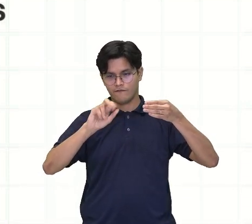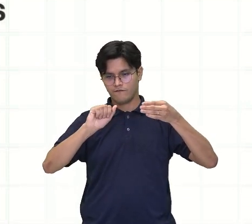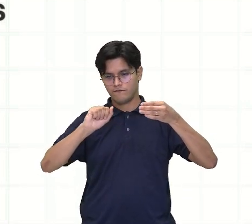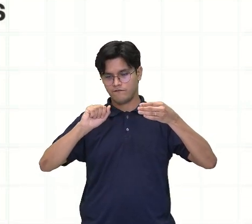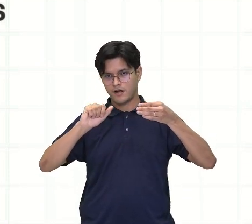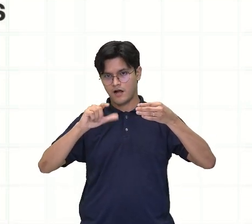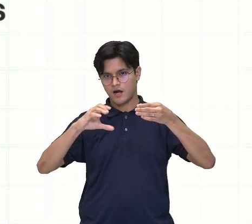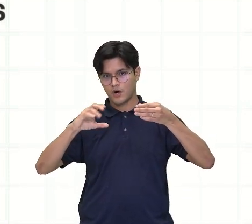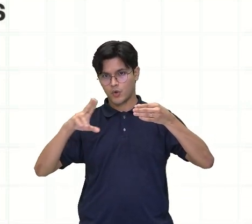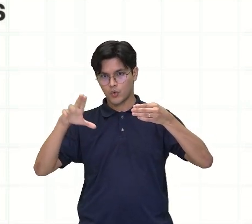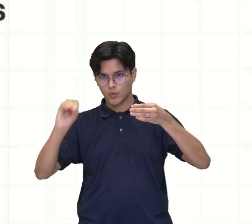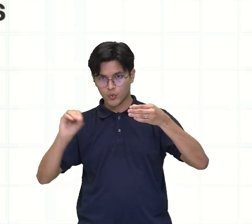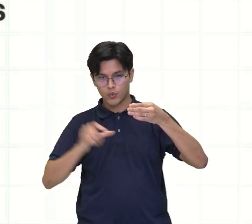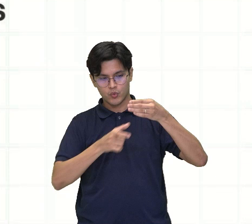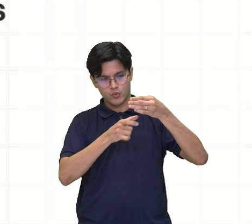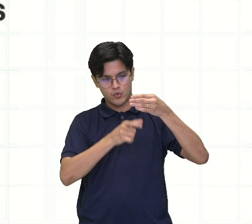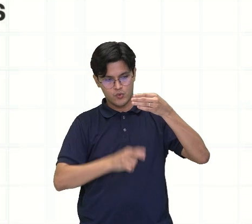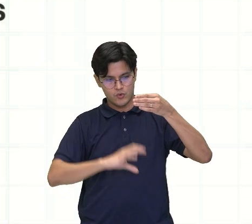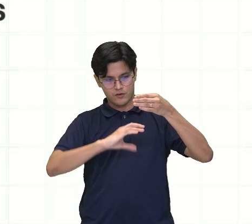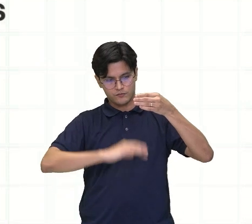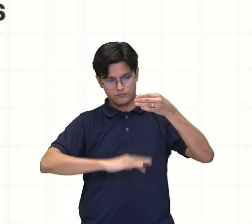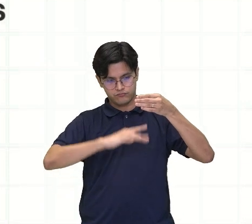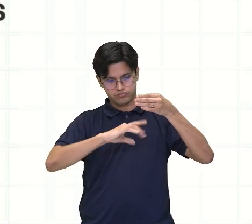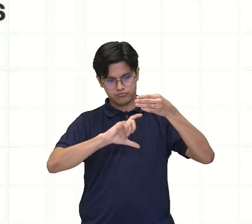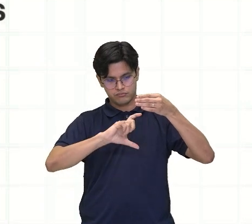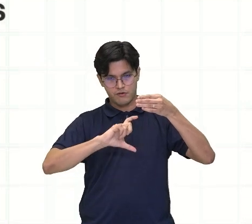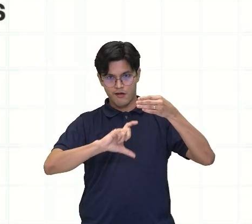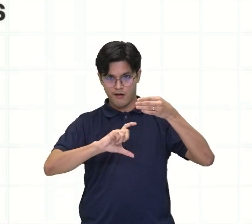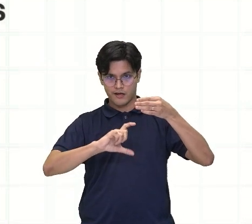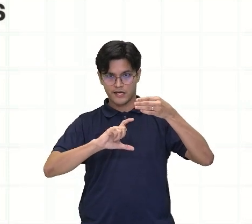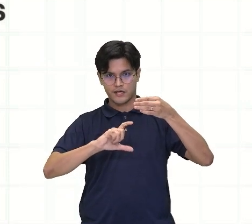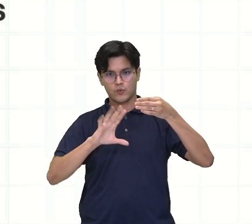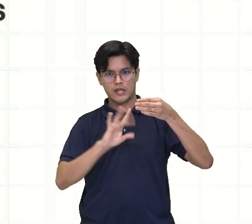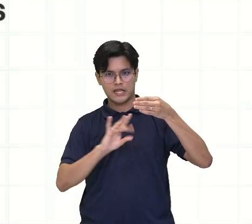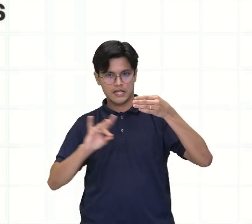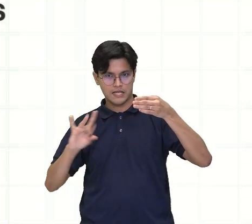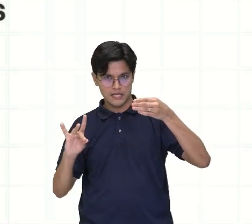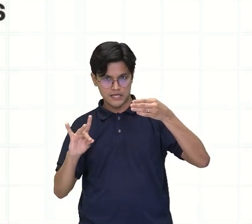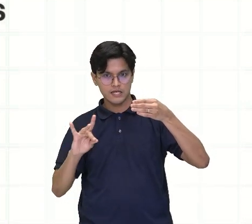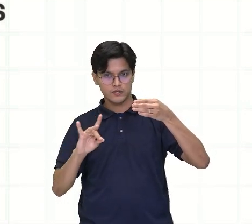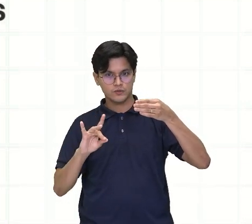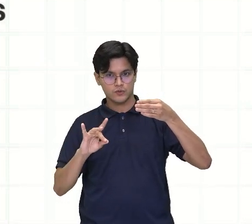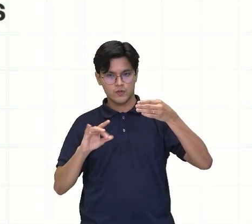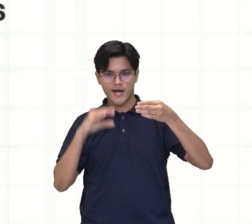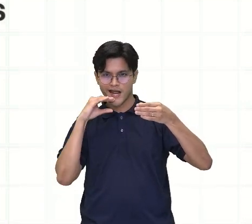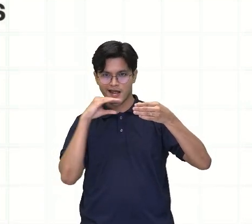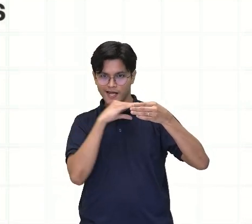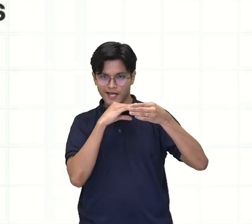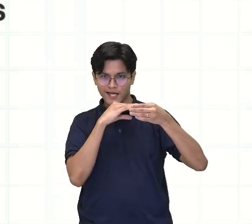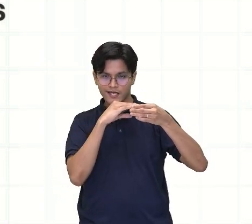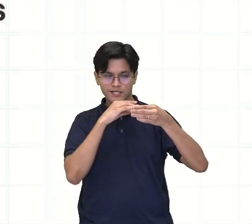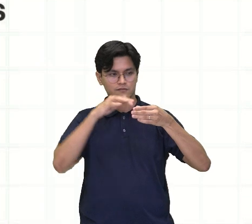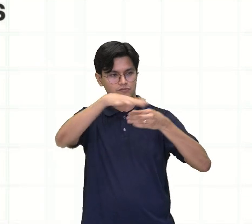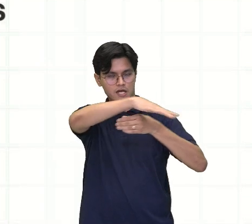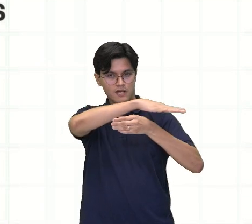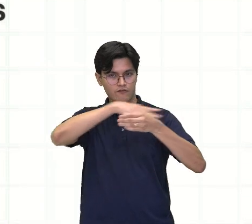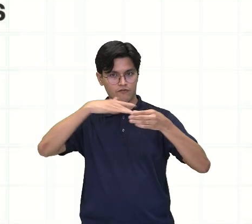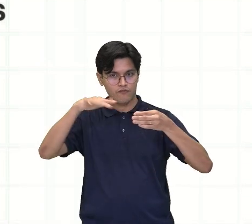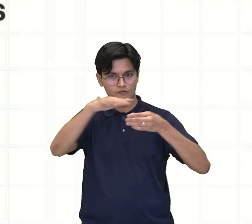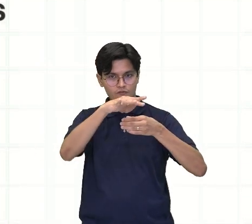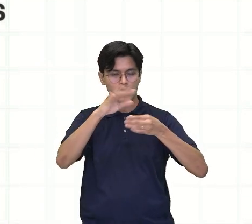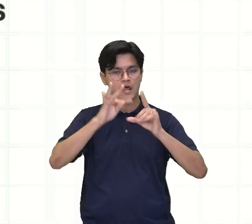garrafa, caso o líquido esteja quente, você não sinta, né, a temperatura